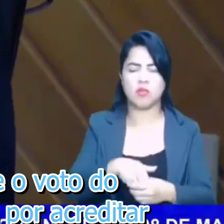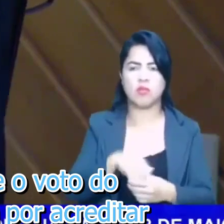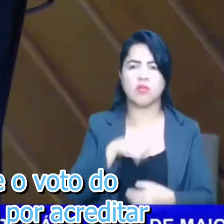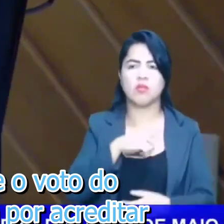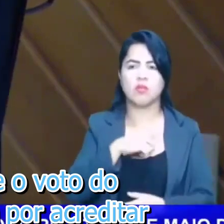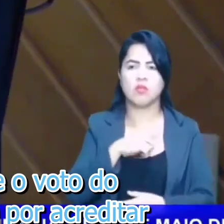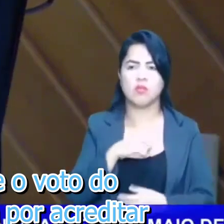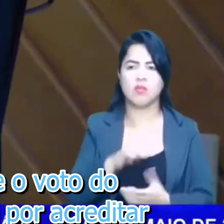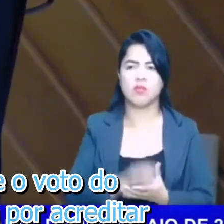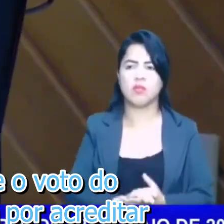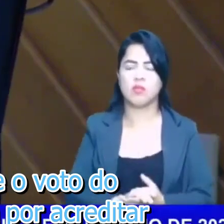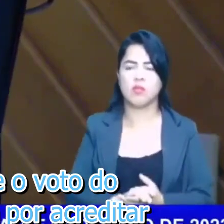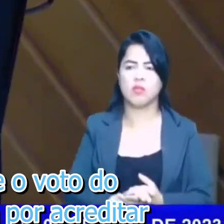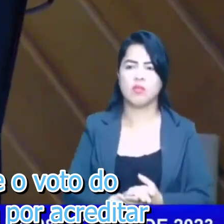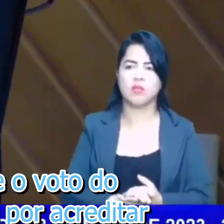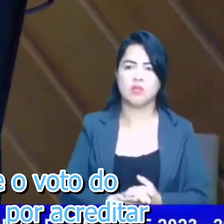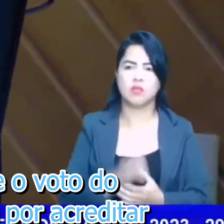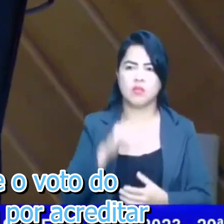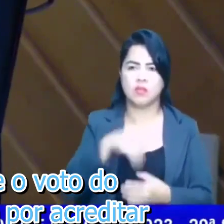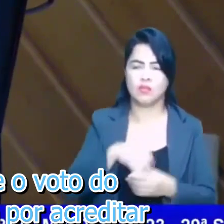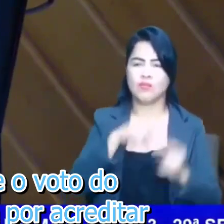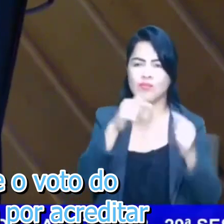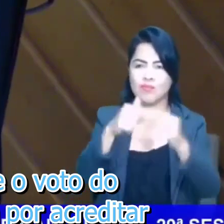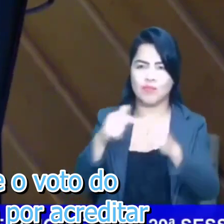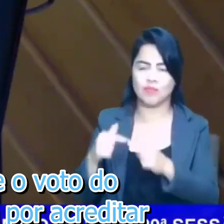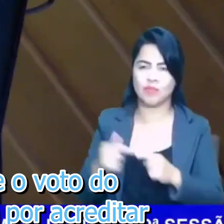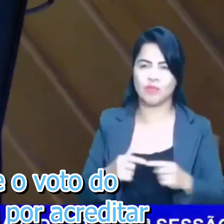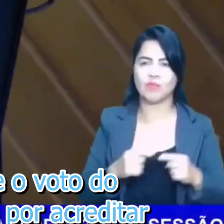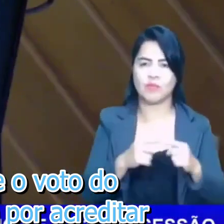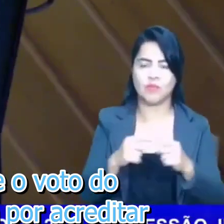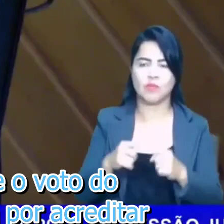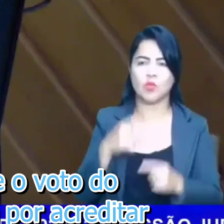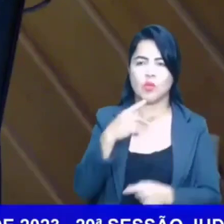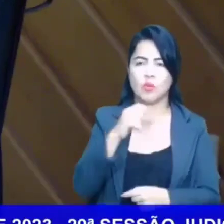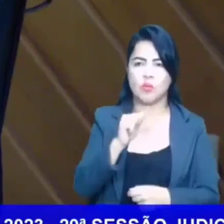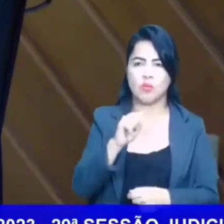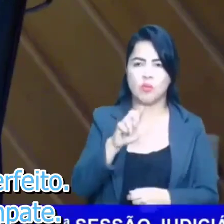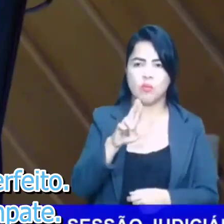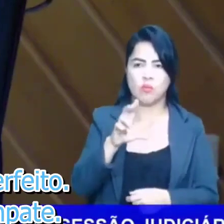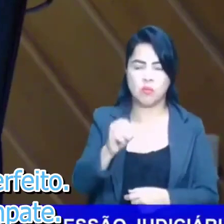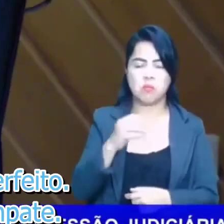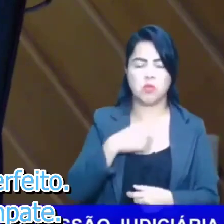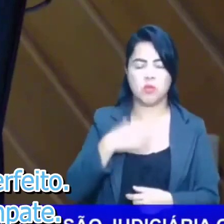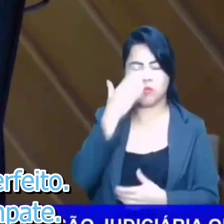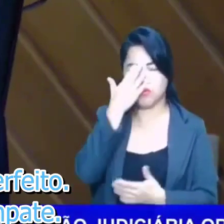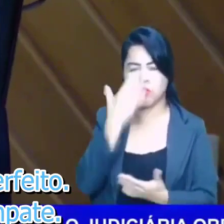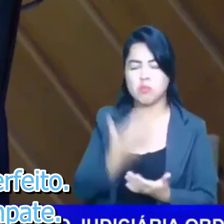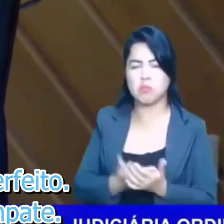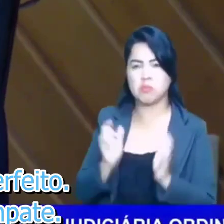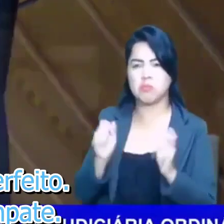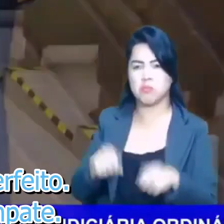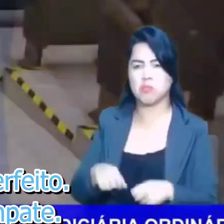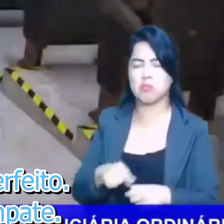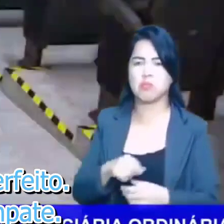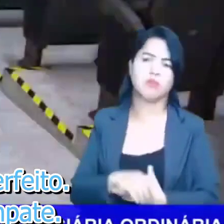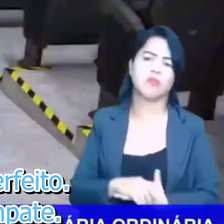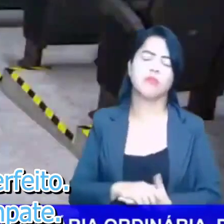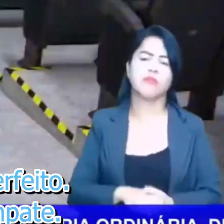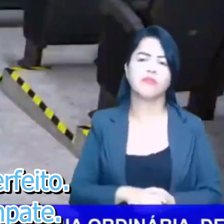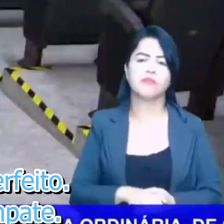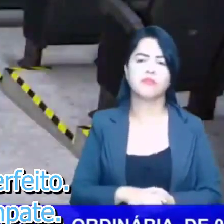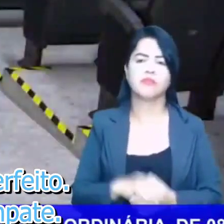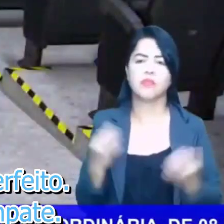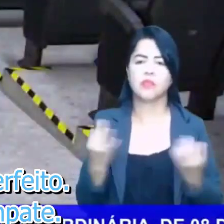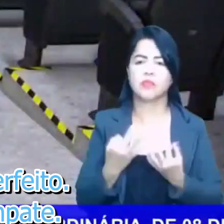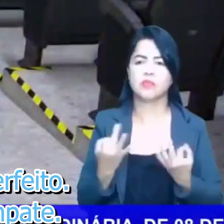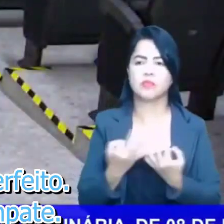proferido nesta assentada pelo doutor Paulo Madeira, por acreditar e me tranquilizar neste mesmo sentido. Obrigado.